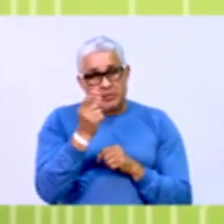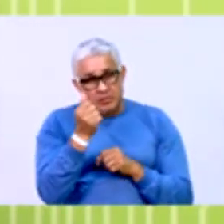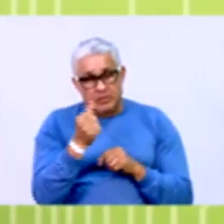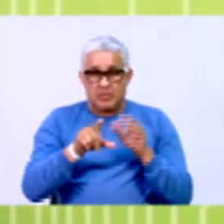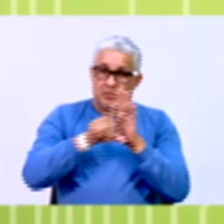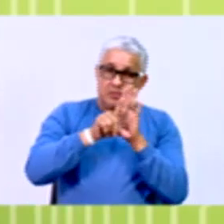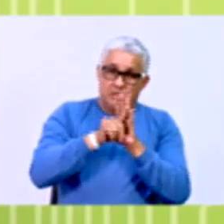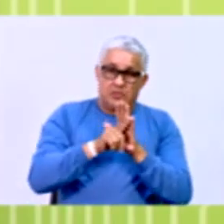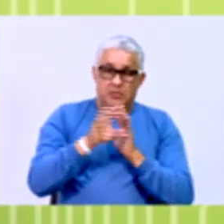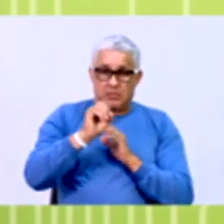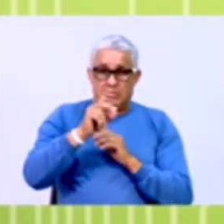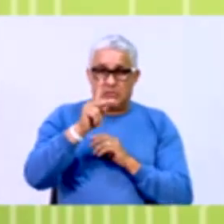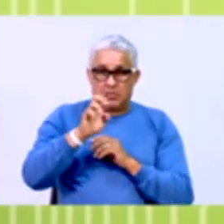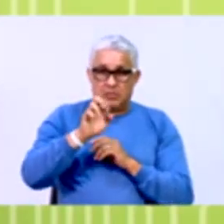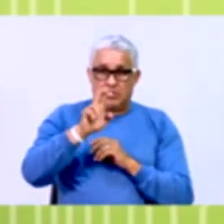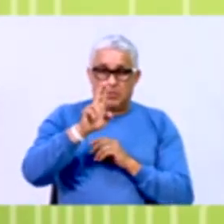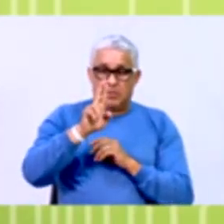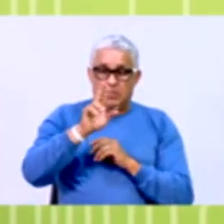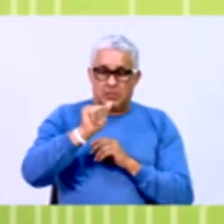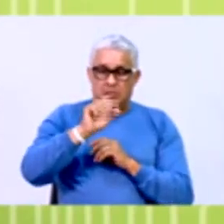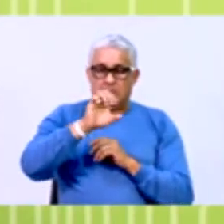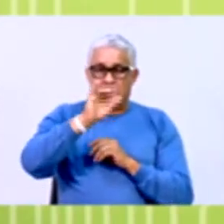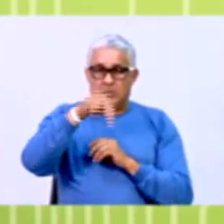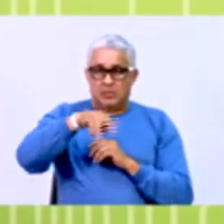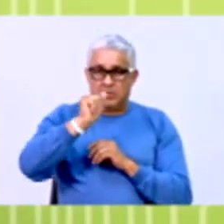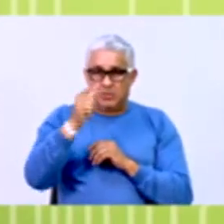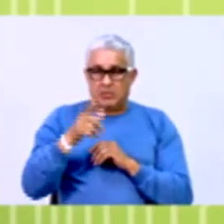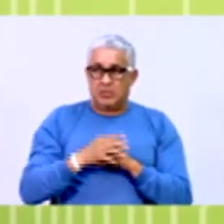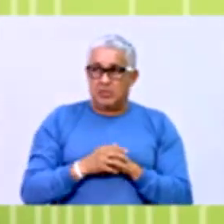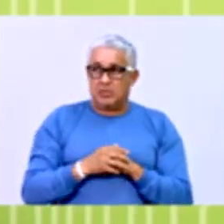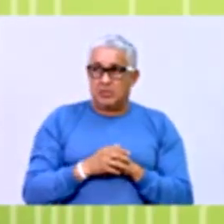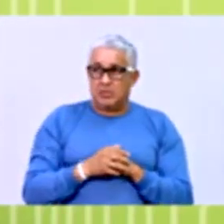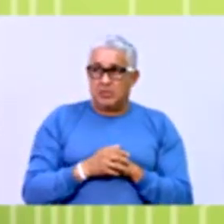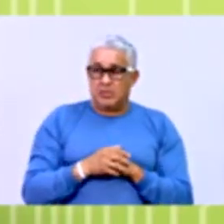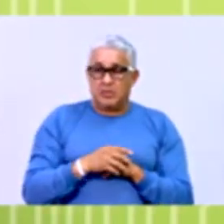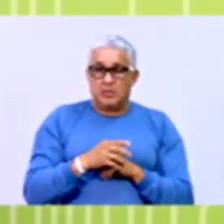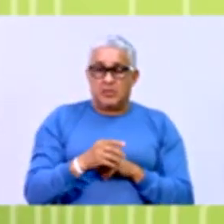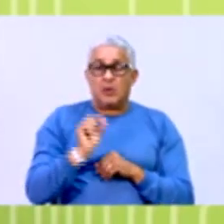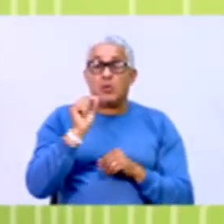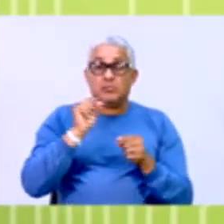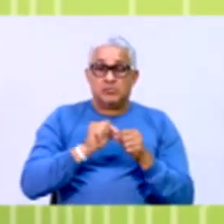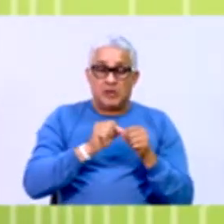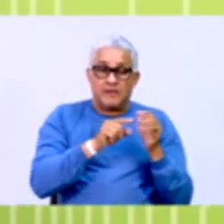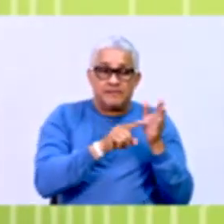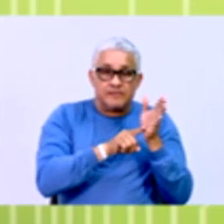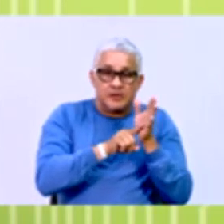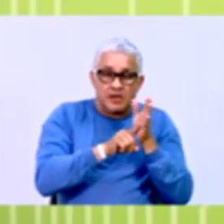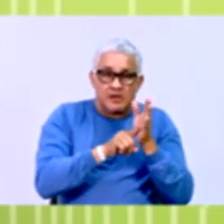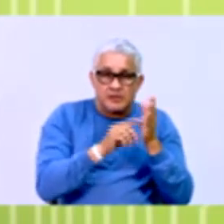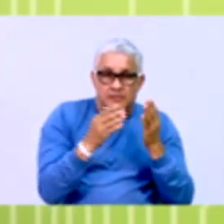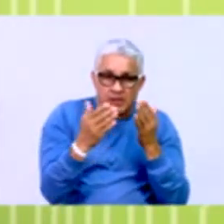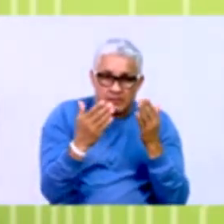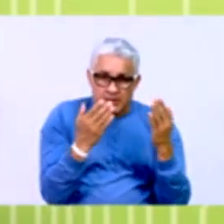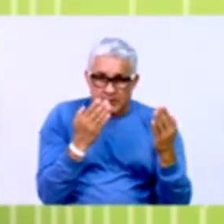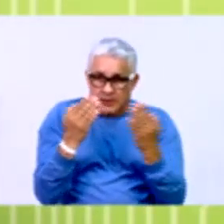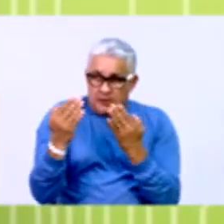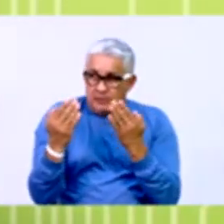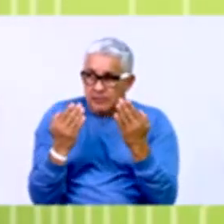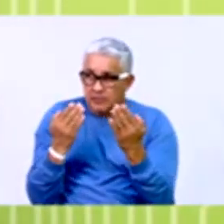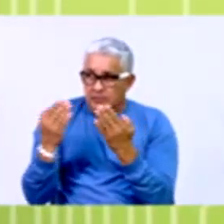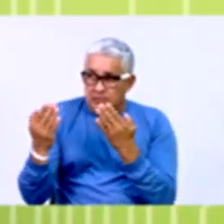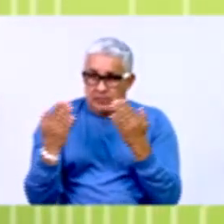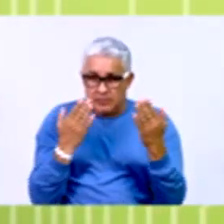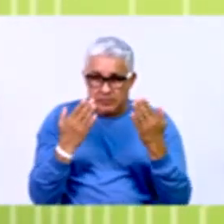legais, operacionais, para aquilatação, quer dizer, fazer uma verificação, uma mensuração do grau